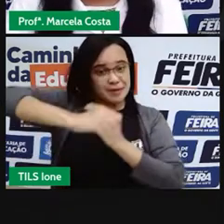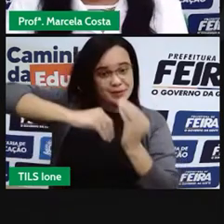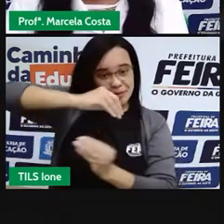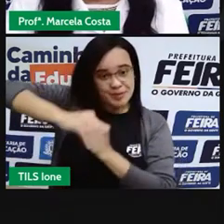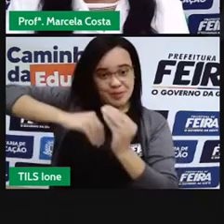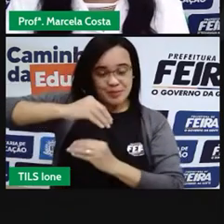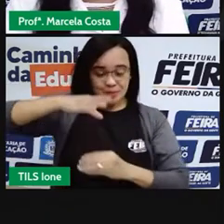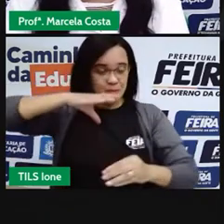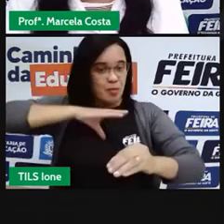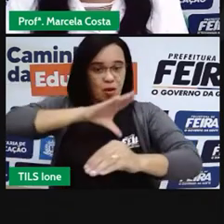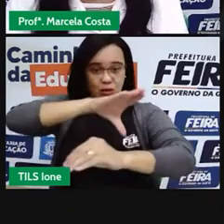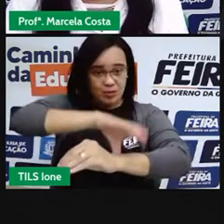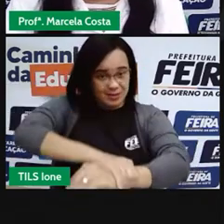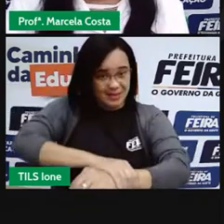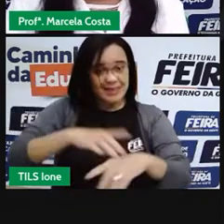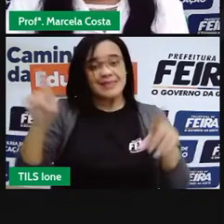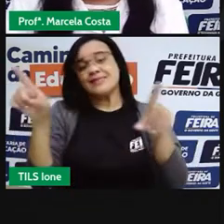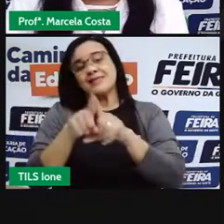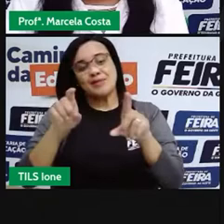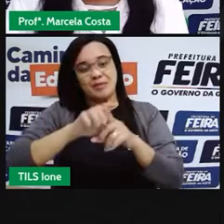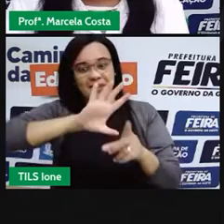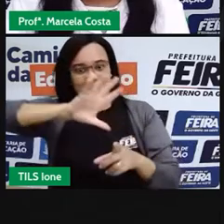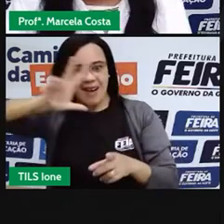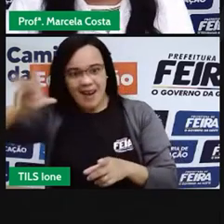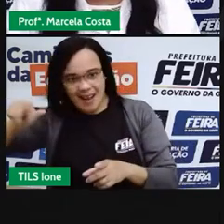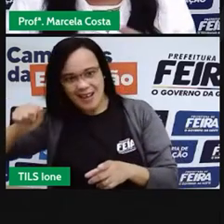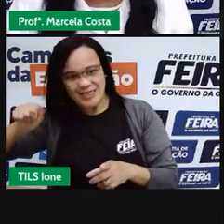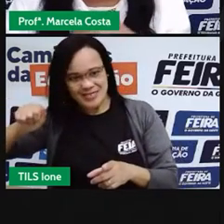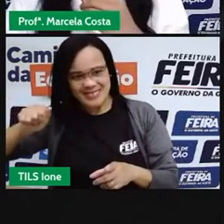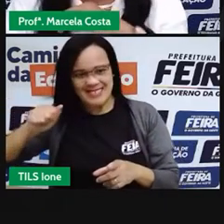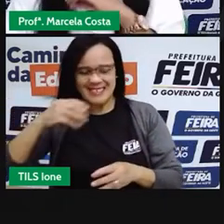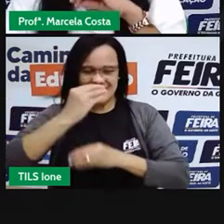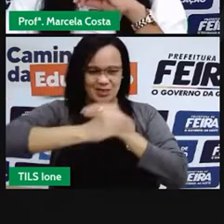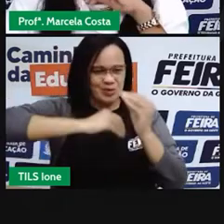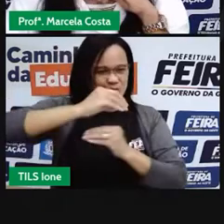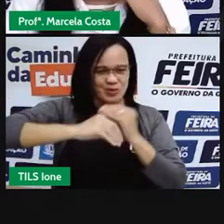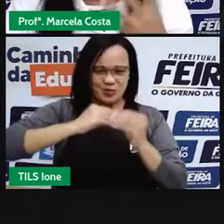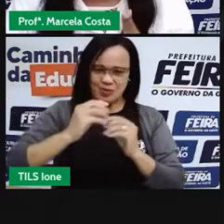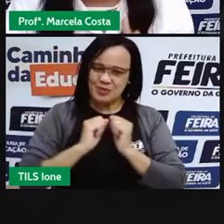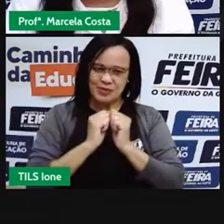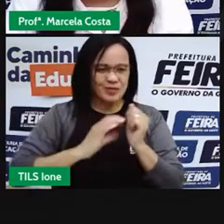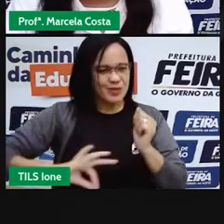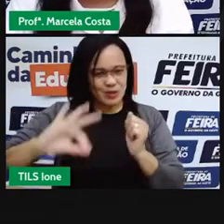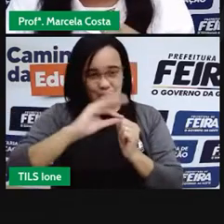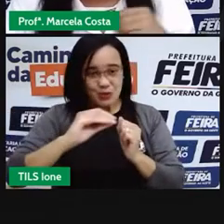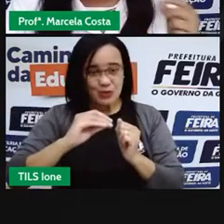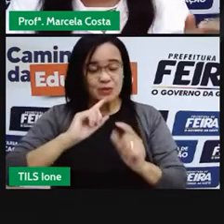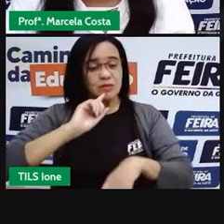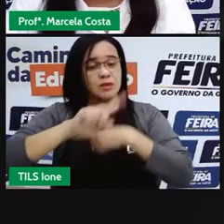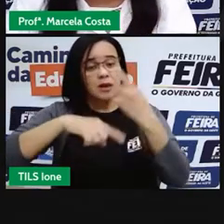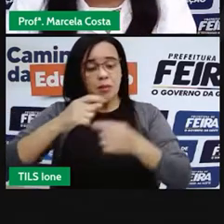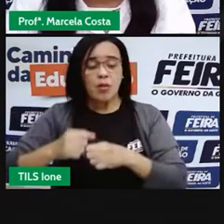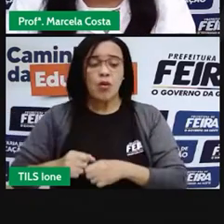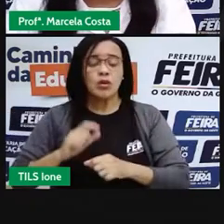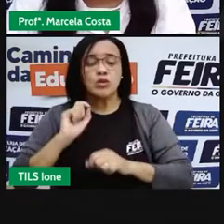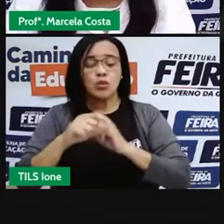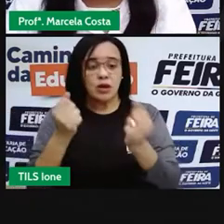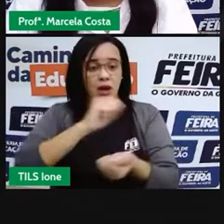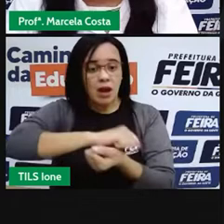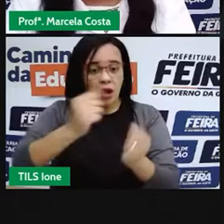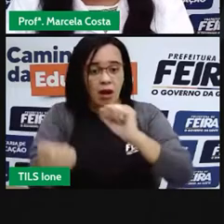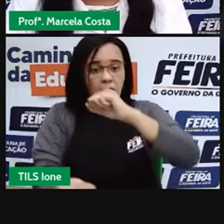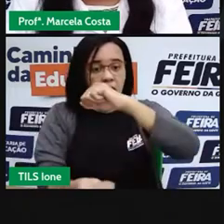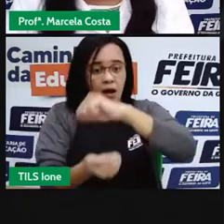africanos. Então, crianças, com o tempo, as lendas elas são adaptadas com o costume de cada